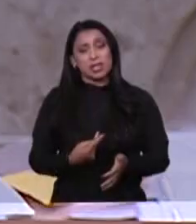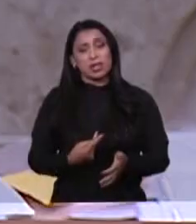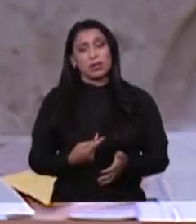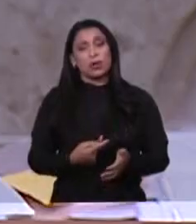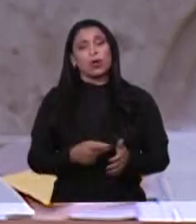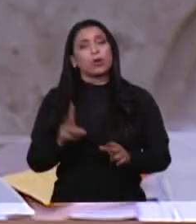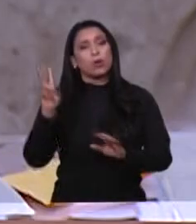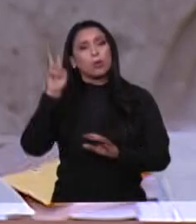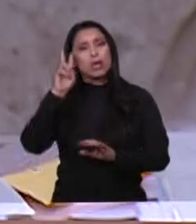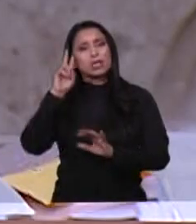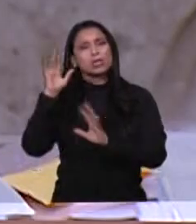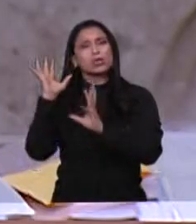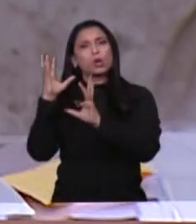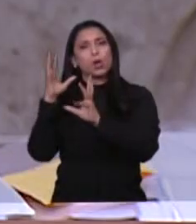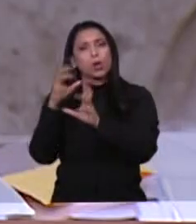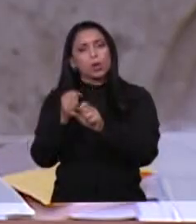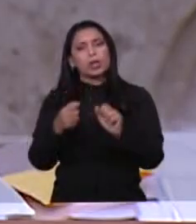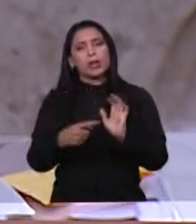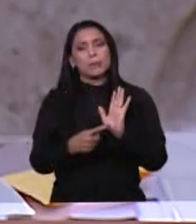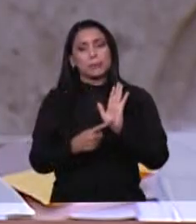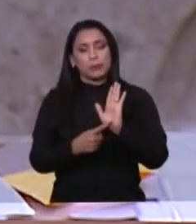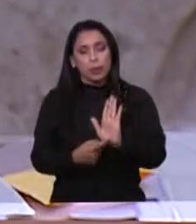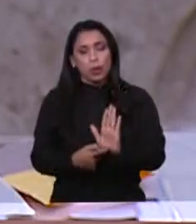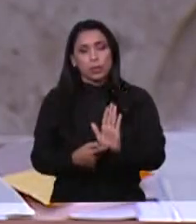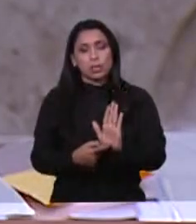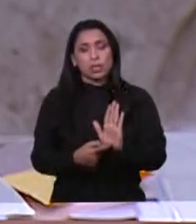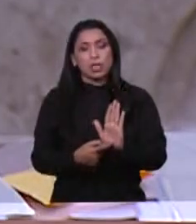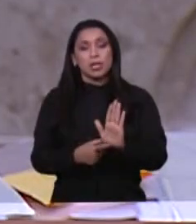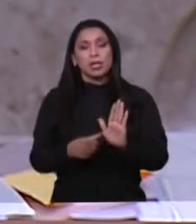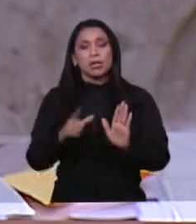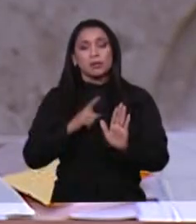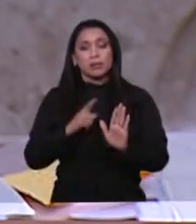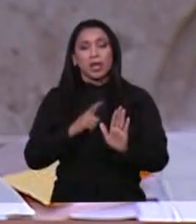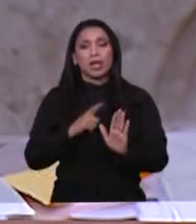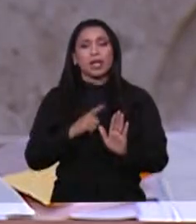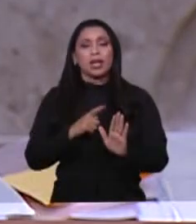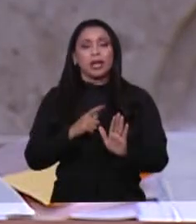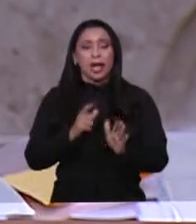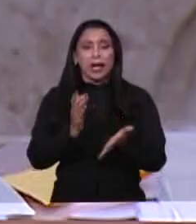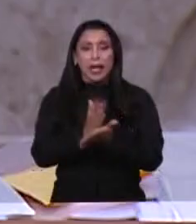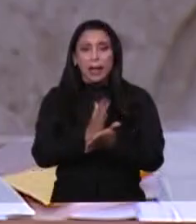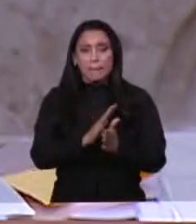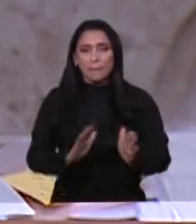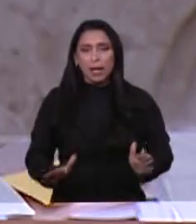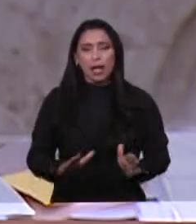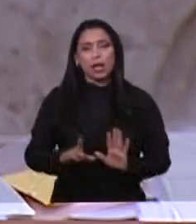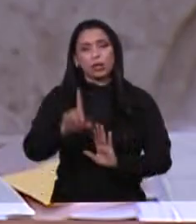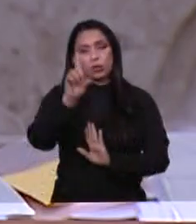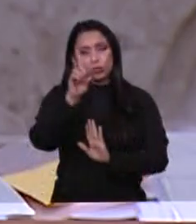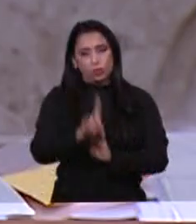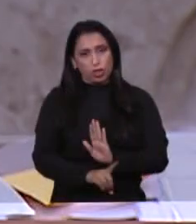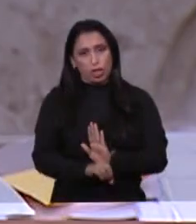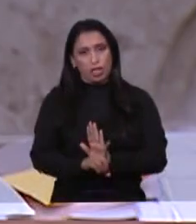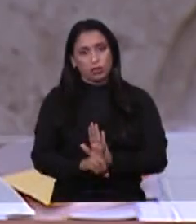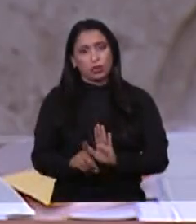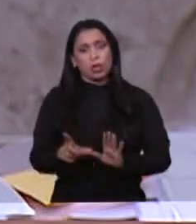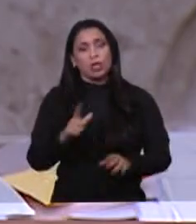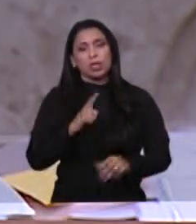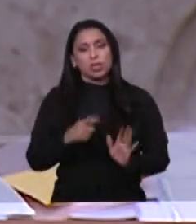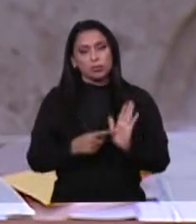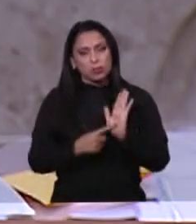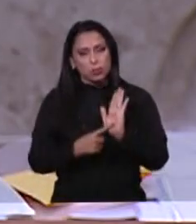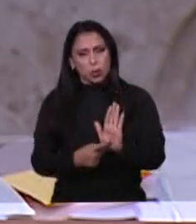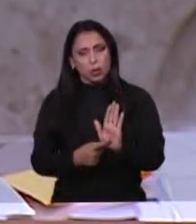da história, ao aniquilamento do Estado de Direito, degradado em tais episódios